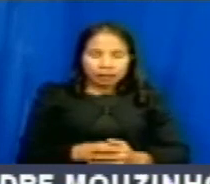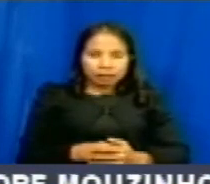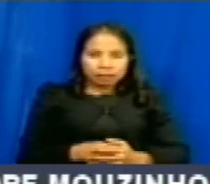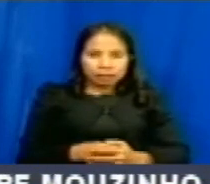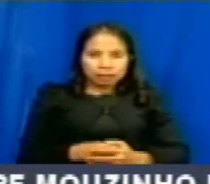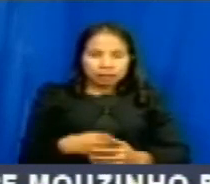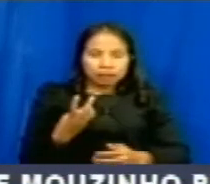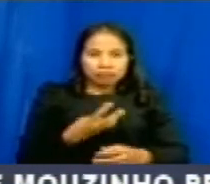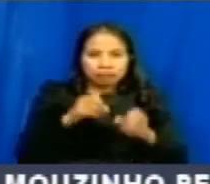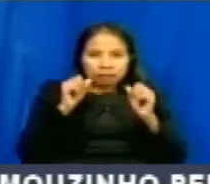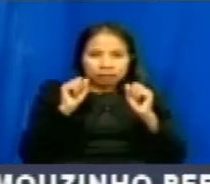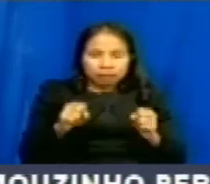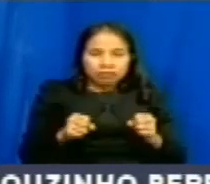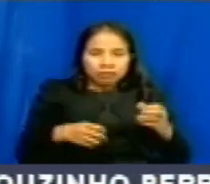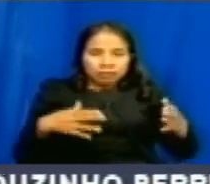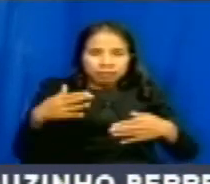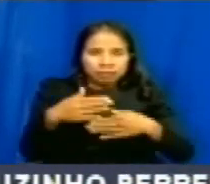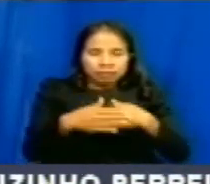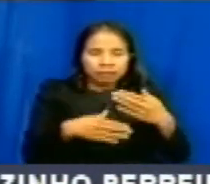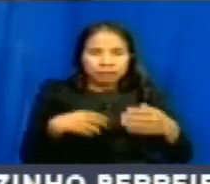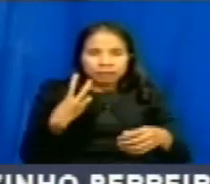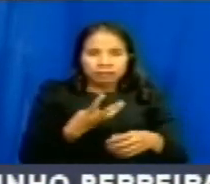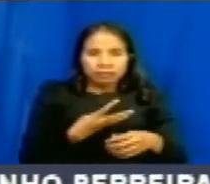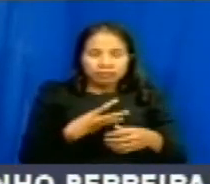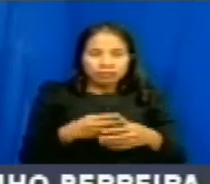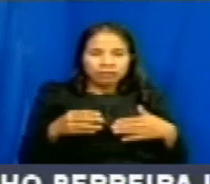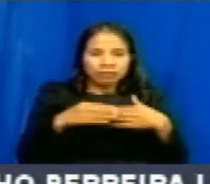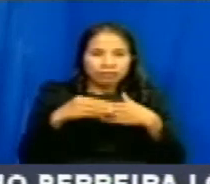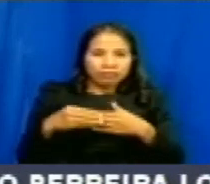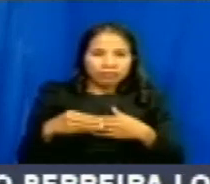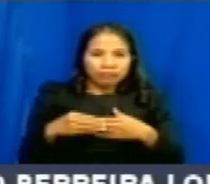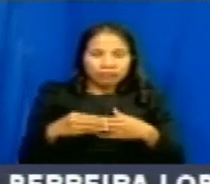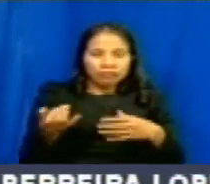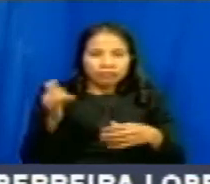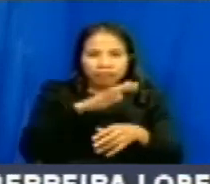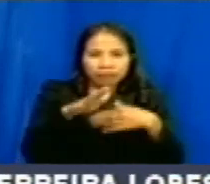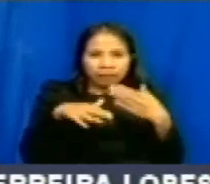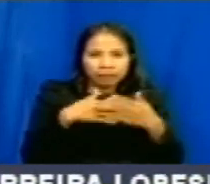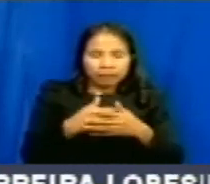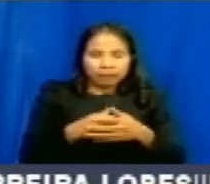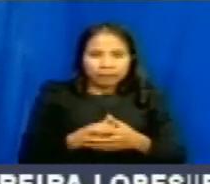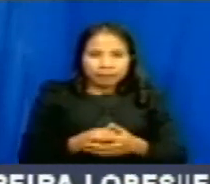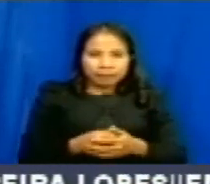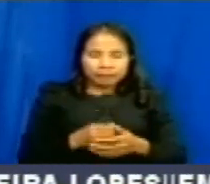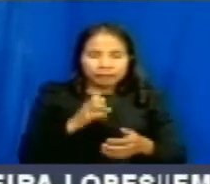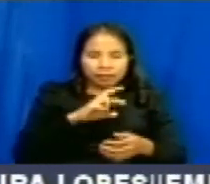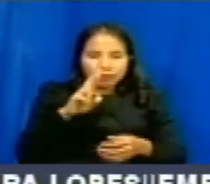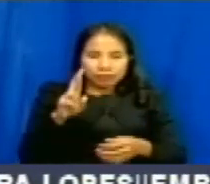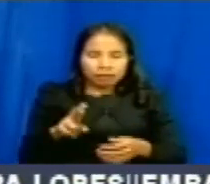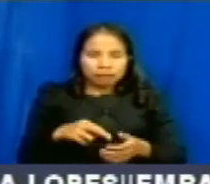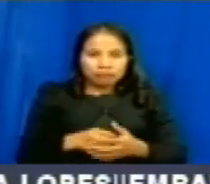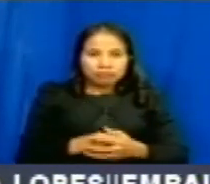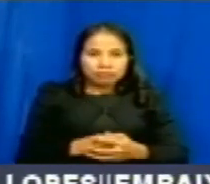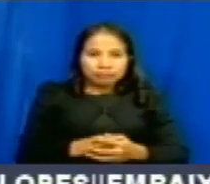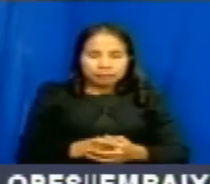é Fonia e também é Halibur, e também é veteranos, é uma cirurgia toda bem, uma cara aberta para a Hermera Lene, e a Nesha